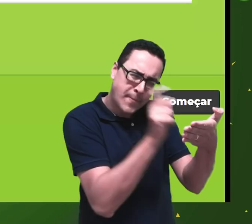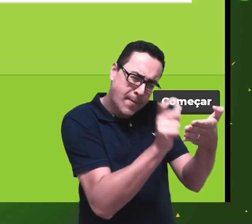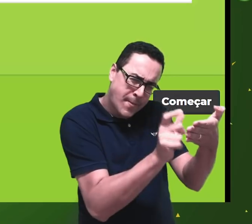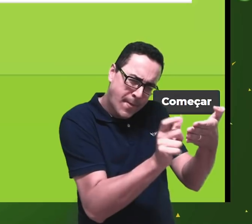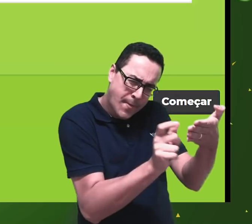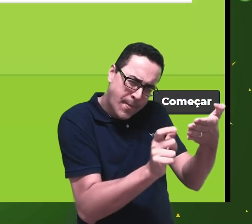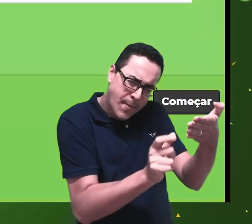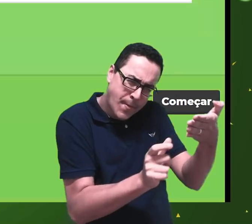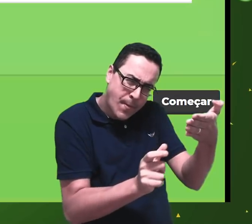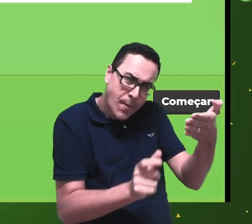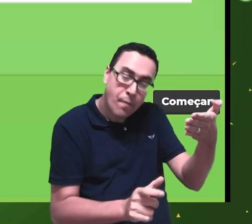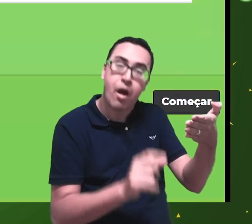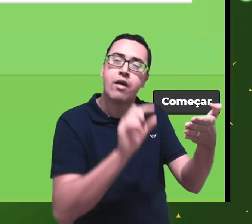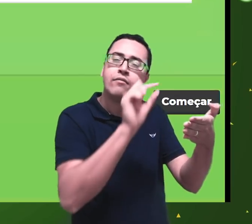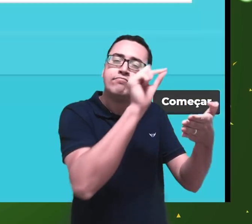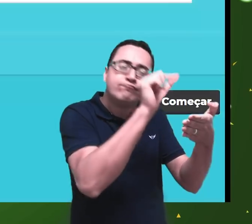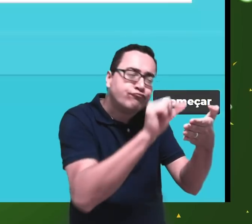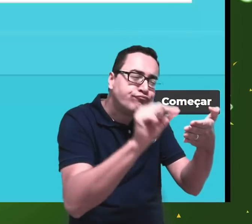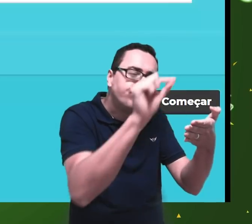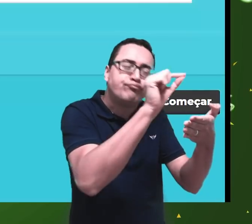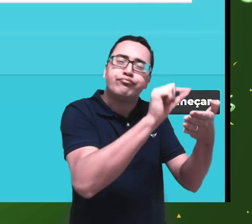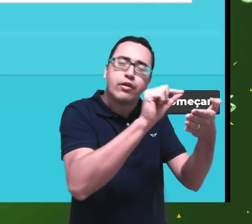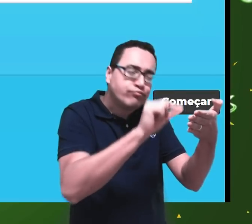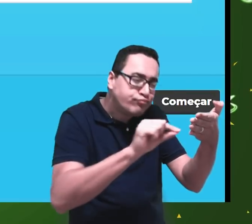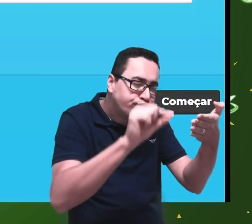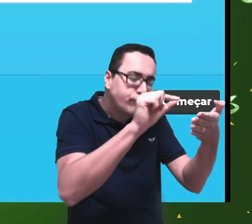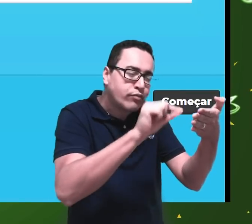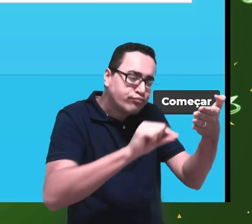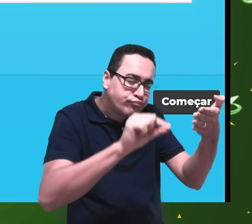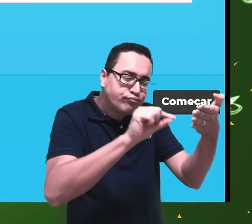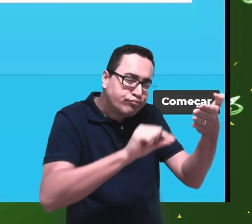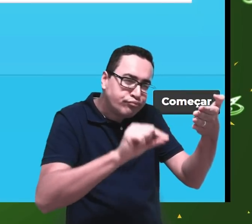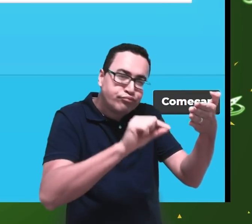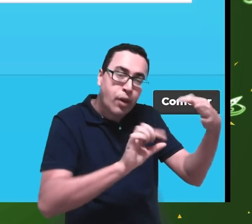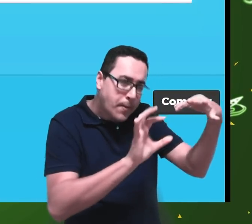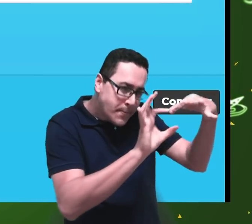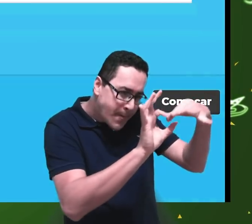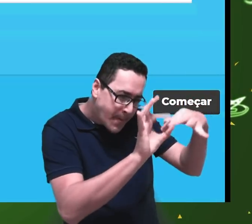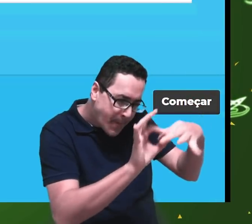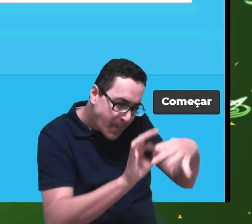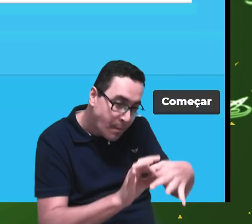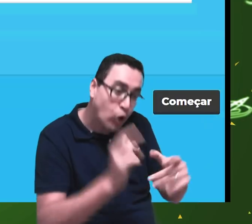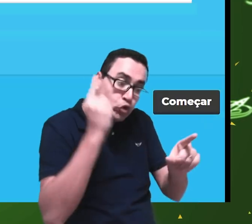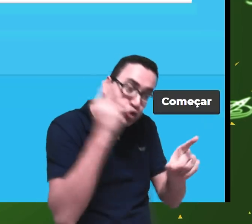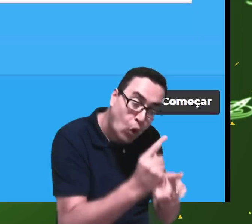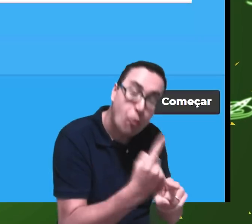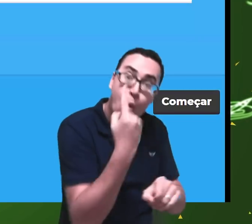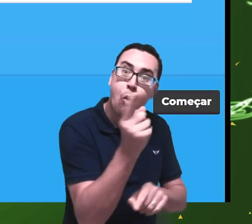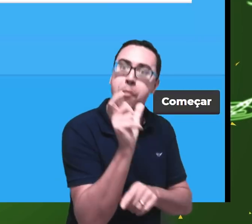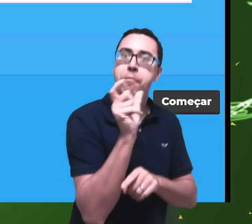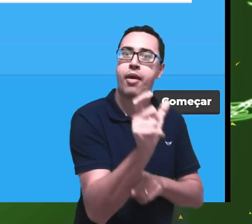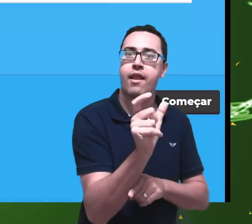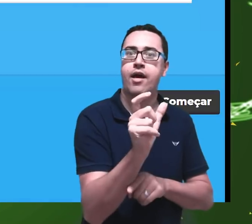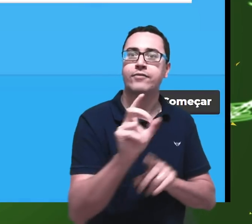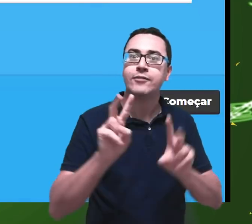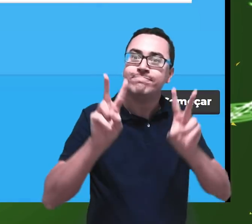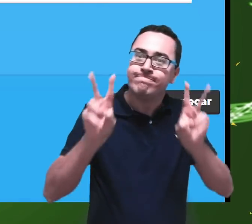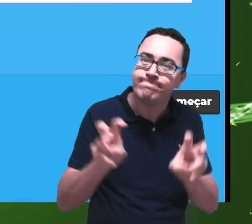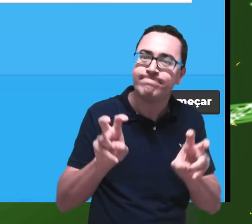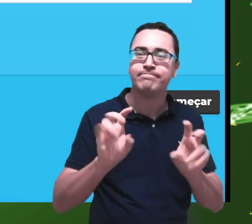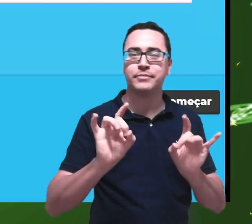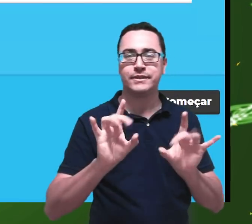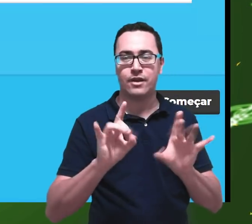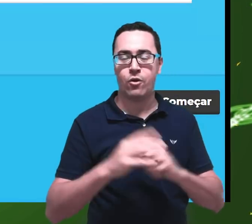vamos descobrir a palavra misteriosa do nosso dia. Então, para cada frase, para